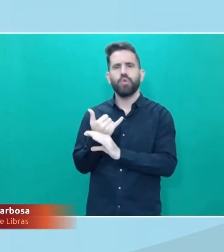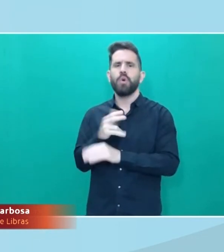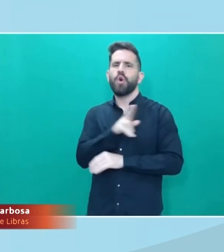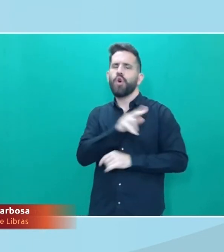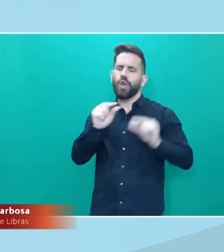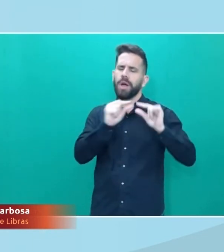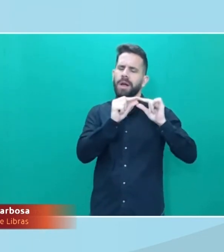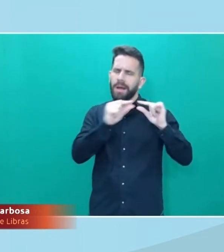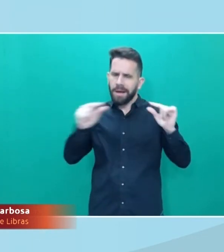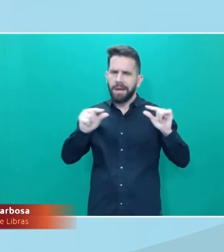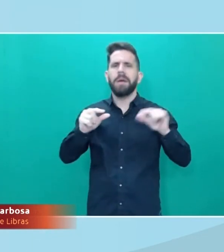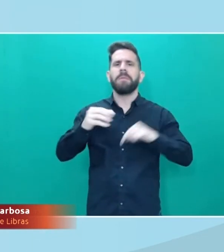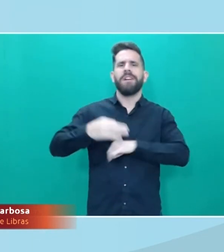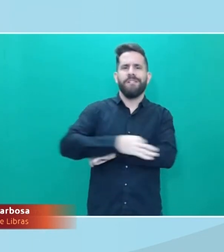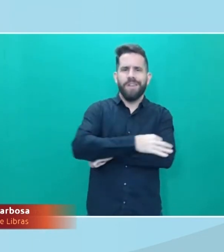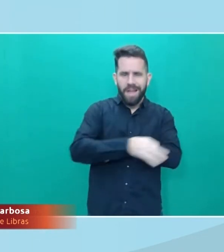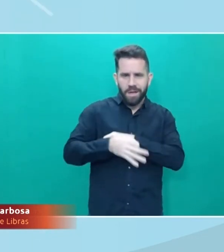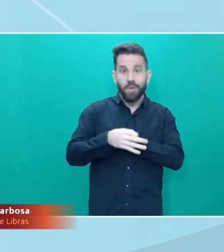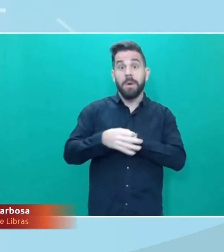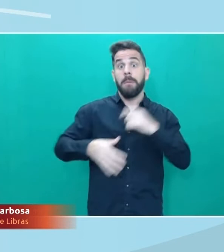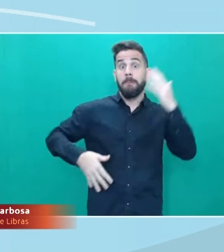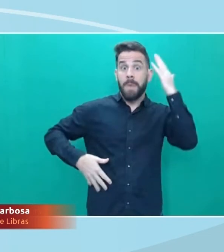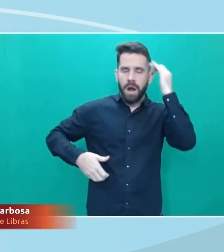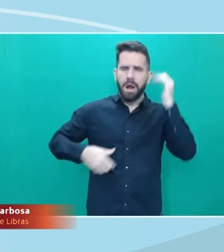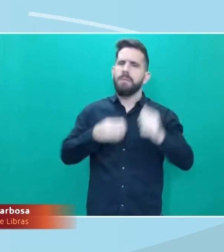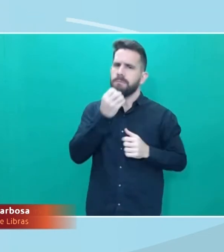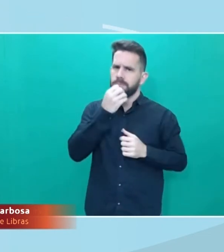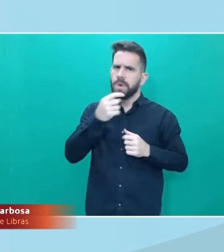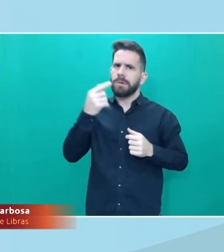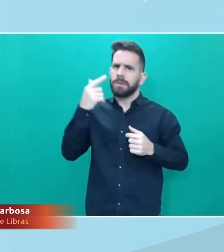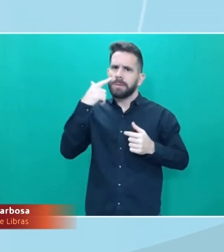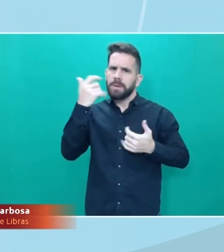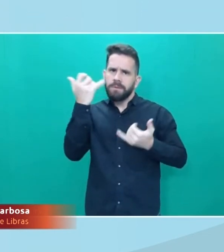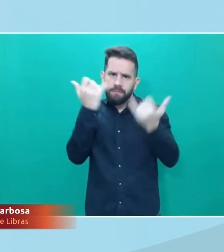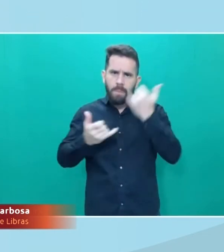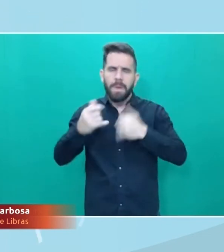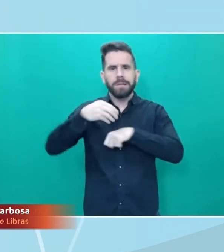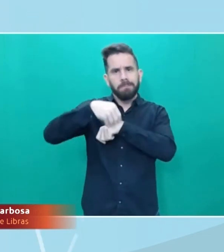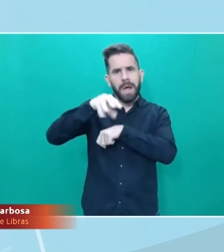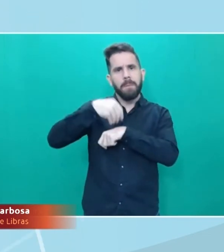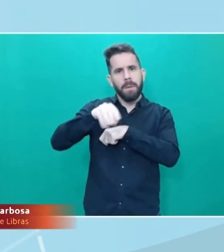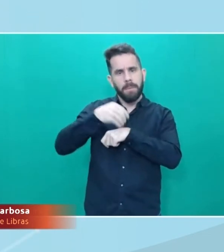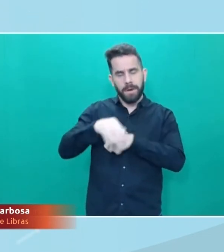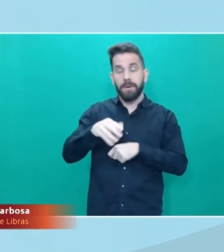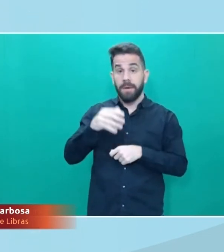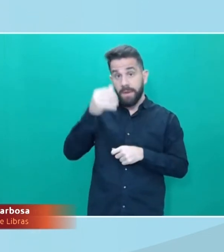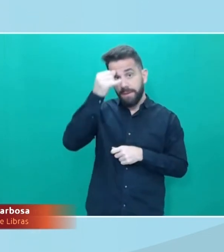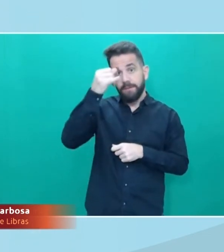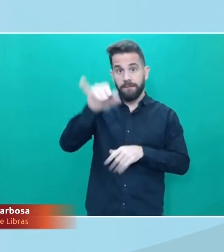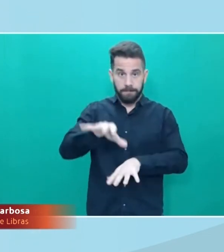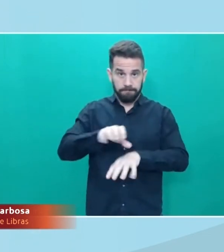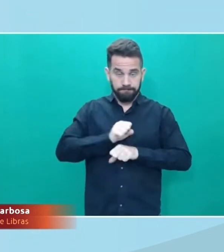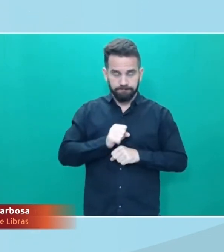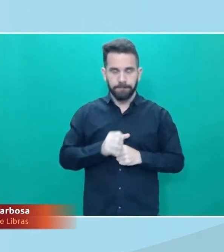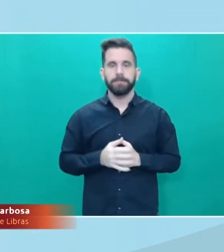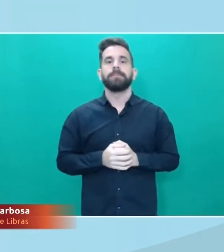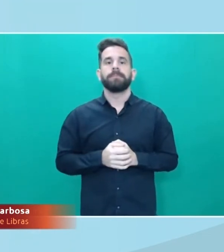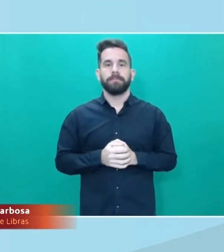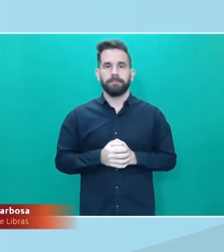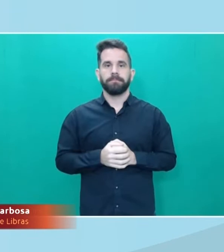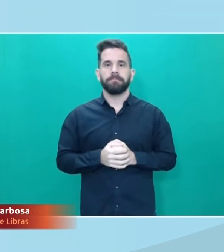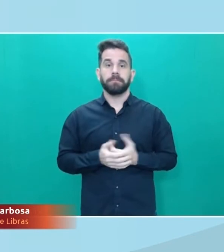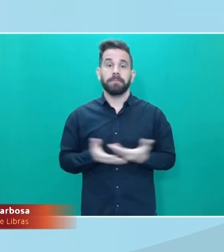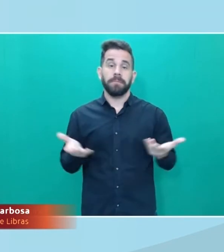mesmo. Muito boa discussão para quem quer se prevenir, né, e saber um pouco mais sobre essa doença. Bom, e agora a gente vai falar sobre um assunto bem